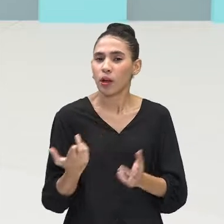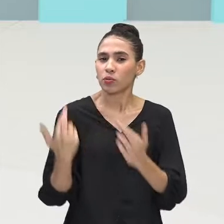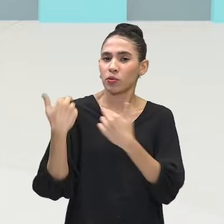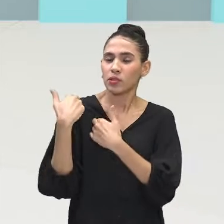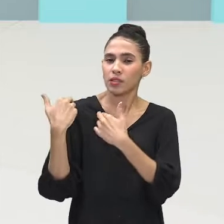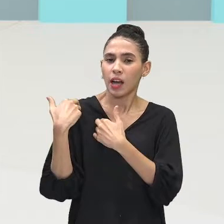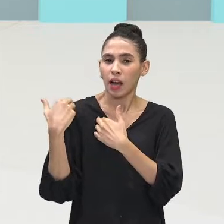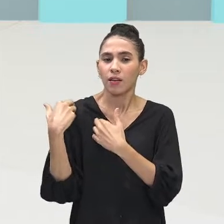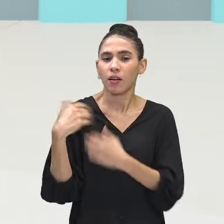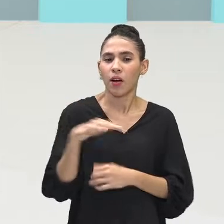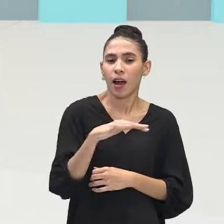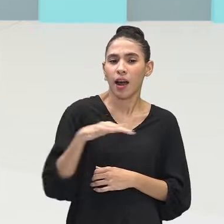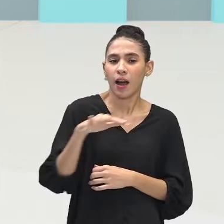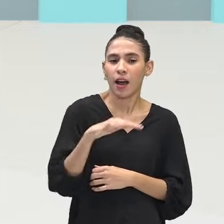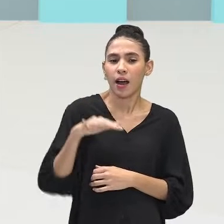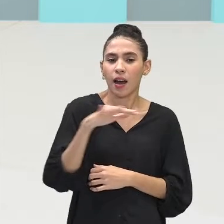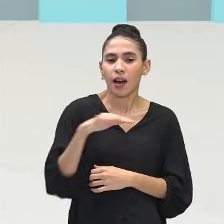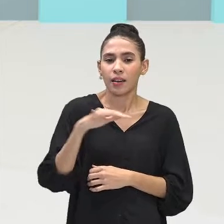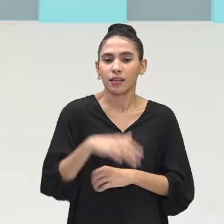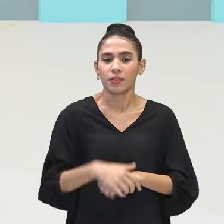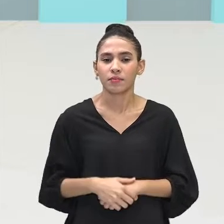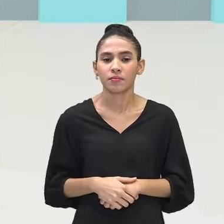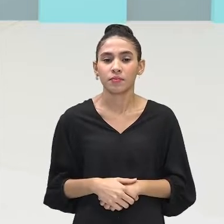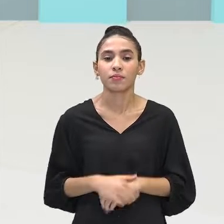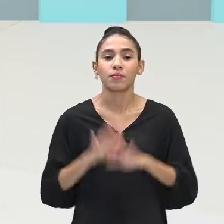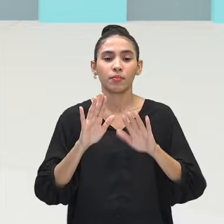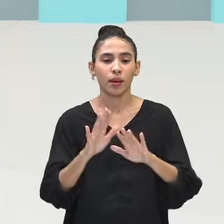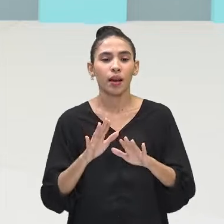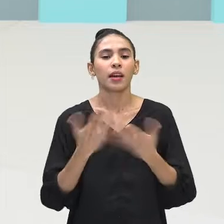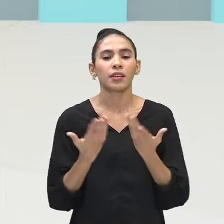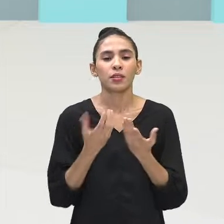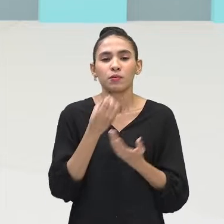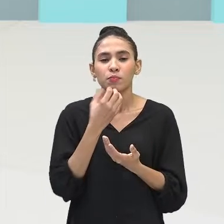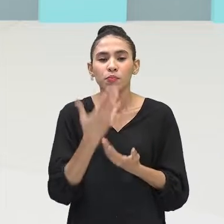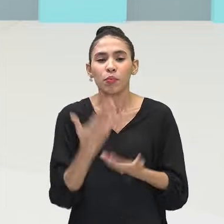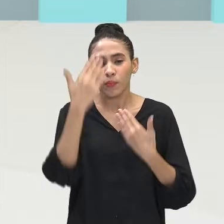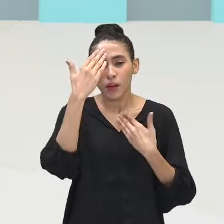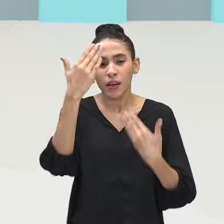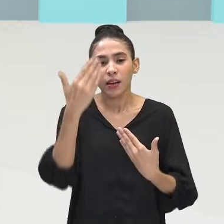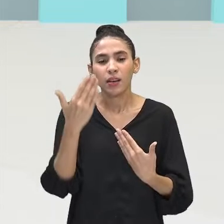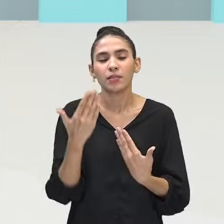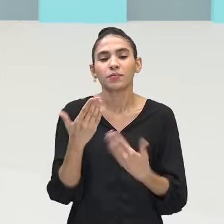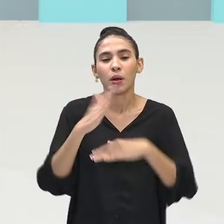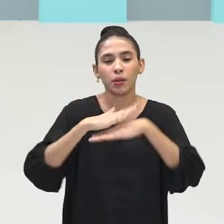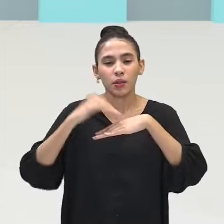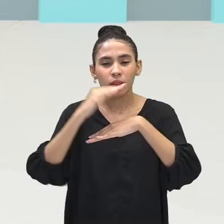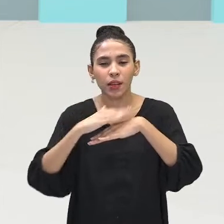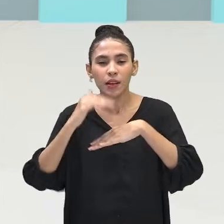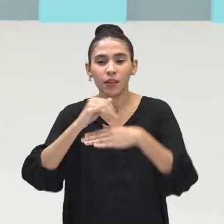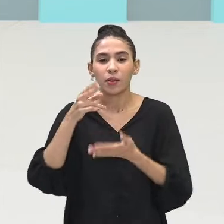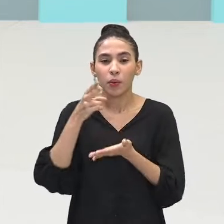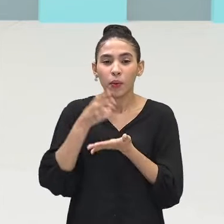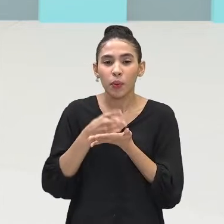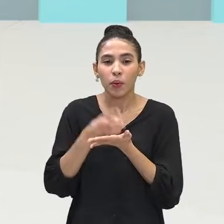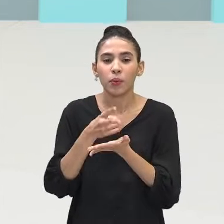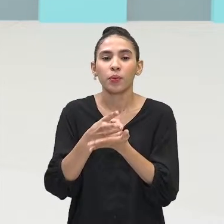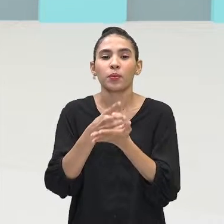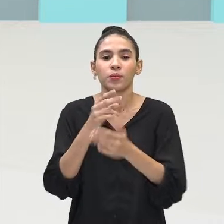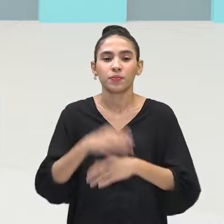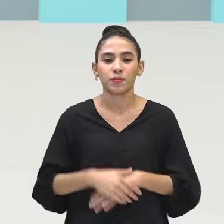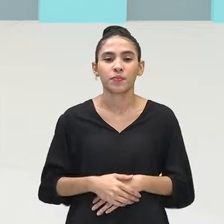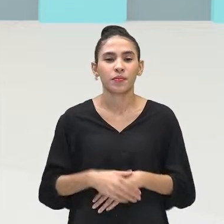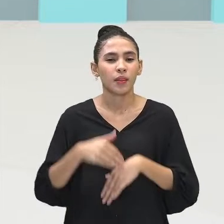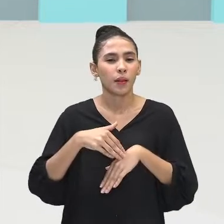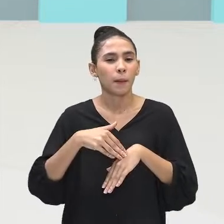rebanho que cubra monte e prado. Porém, gentil pastora, o teu agrado, continuando,